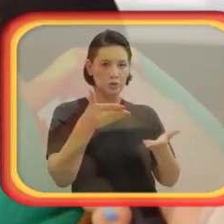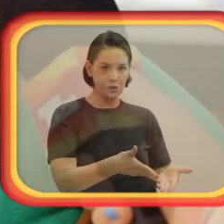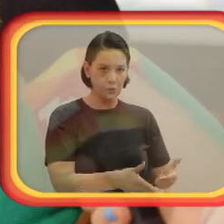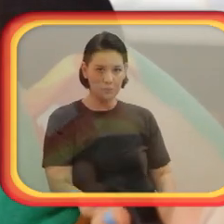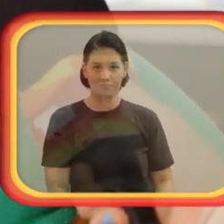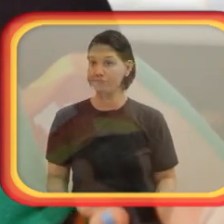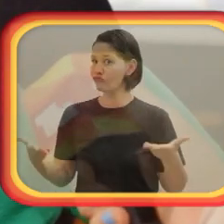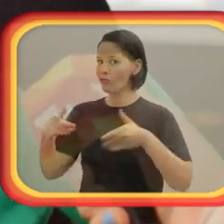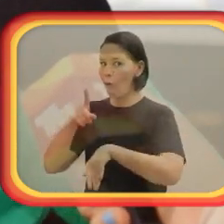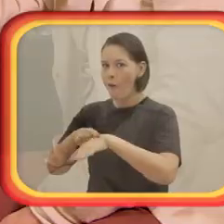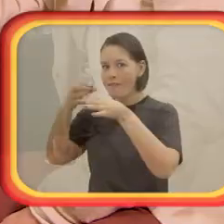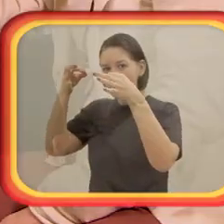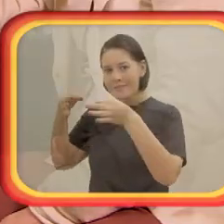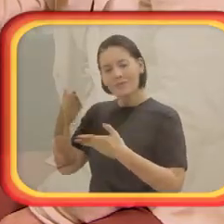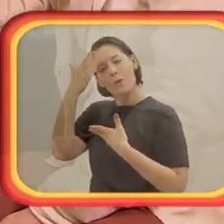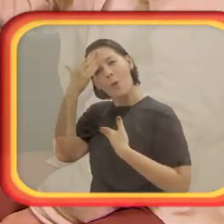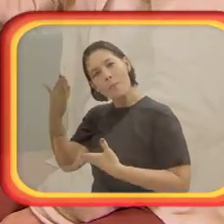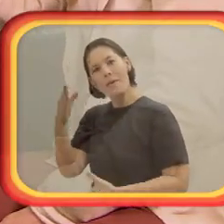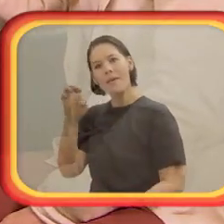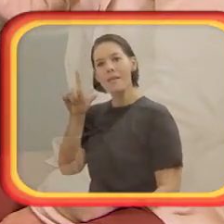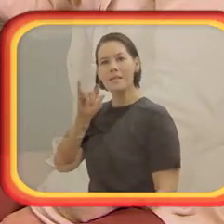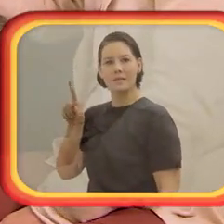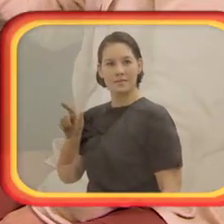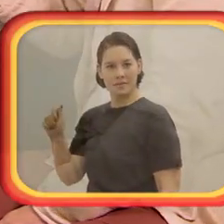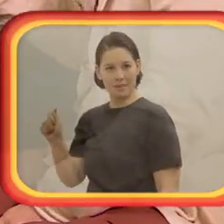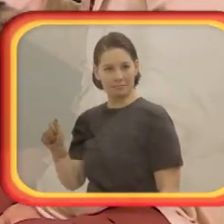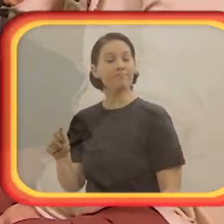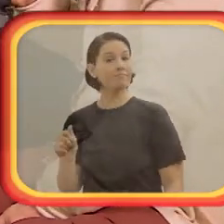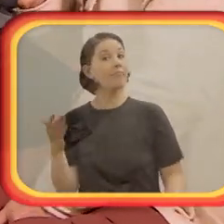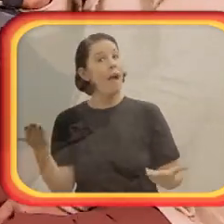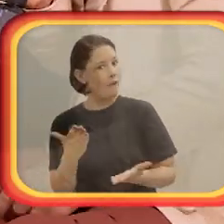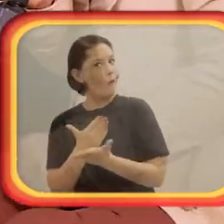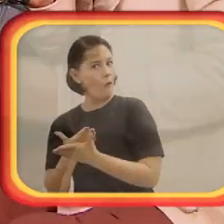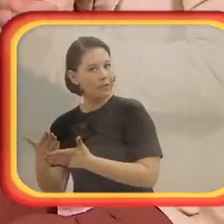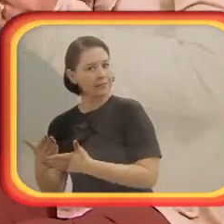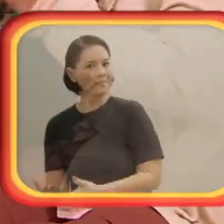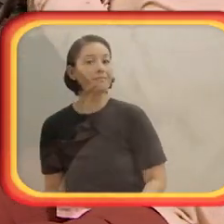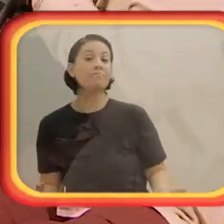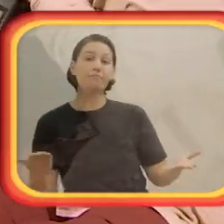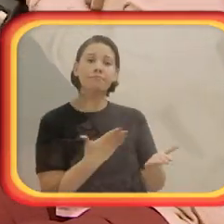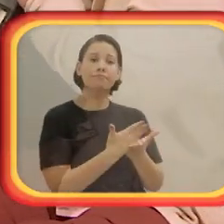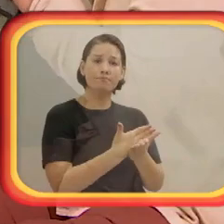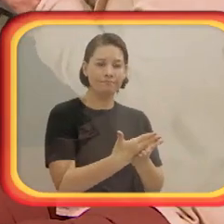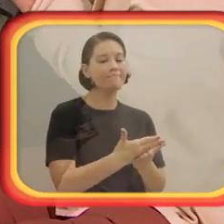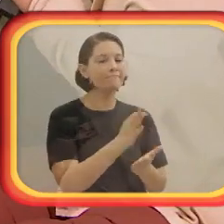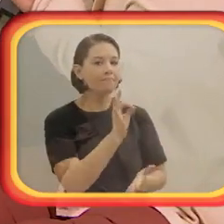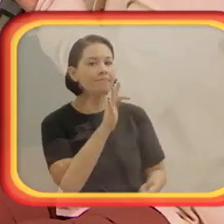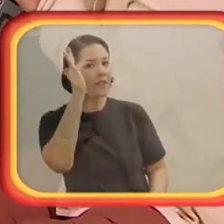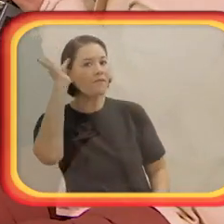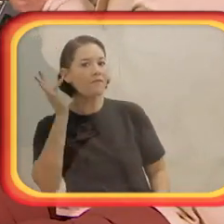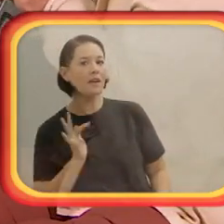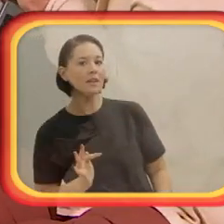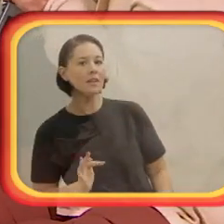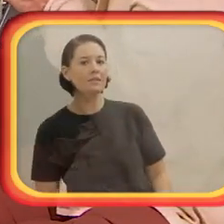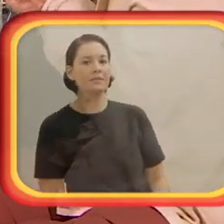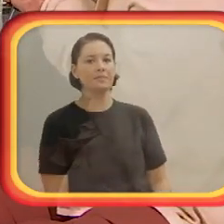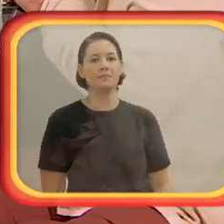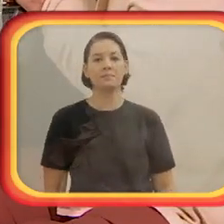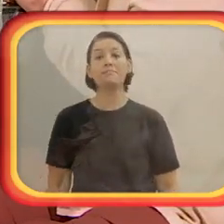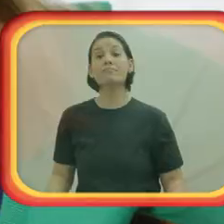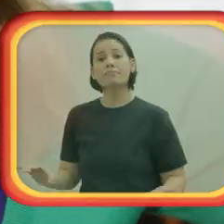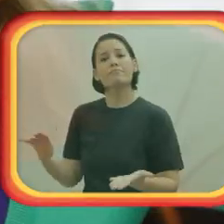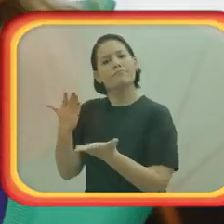uma iniciativa do Instituto Chefes Especiais. Opa, nosso cafezinho aqui. Oi, oh, chegou na hora. Obrigada, Luísa.